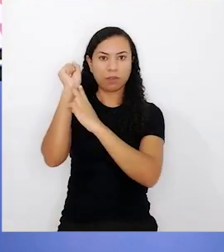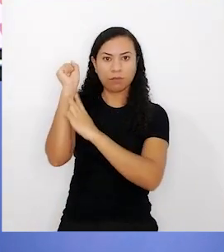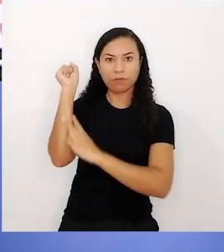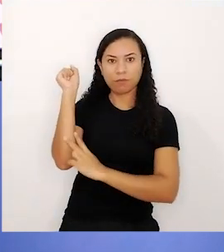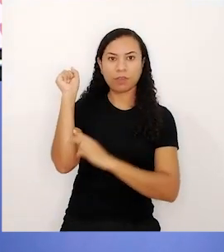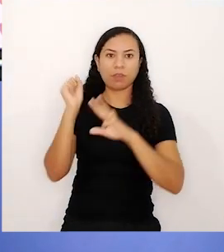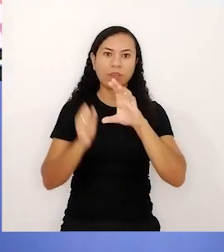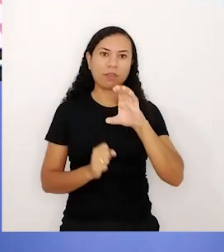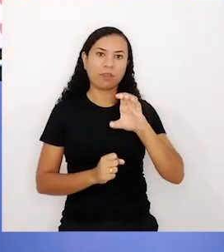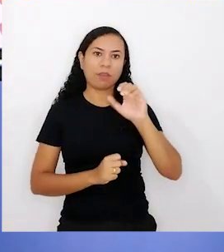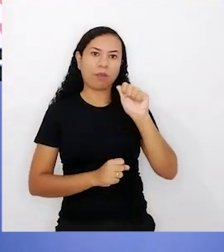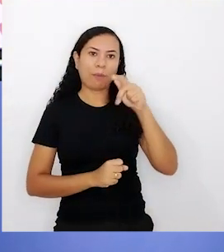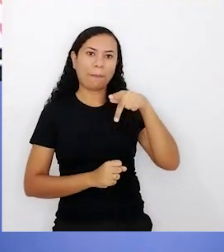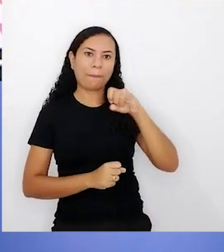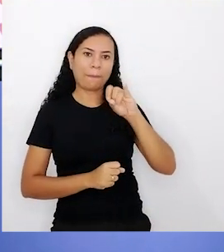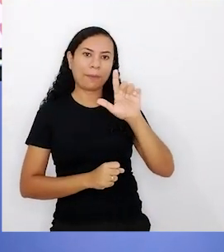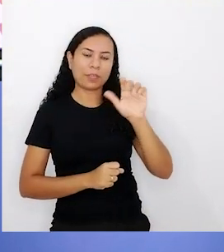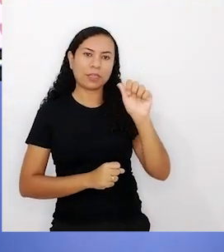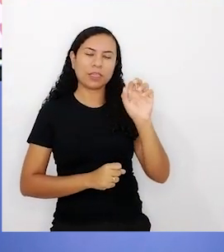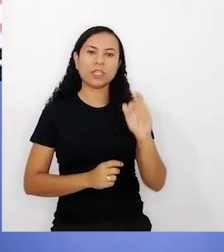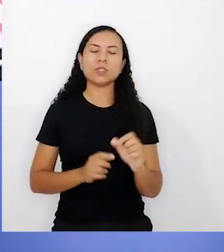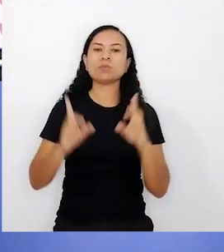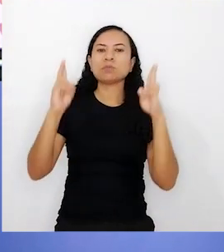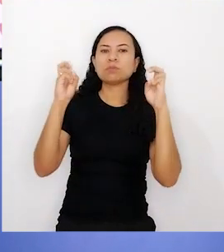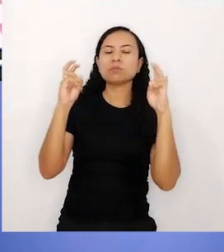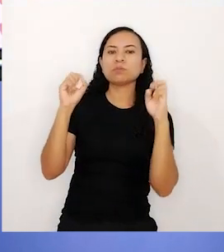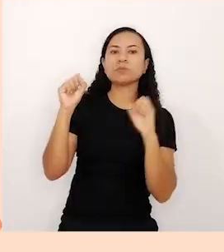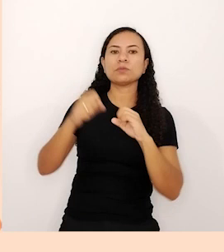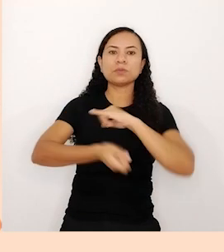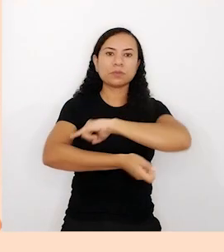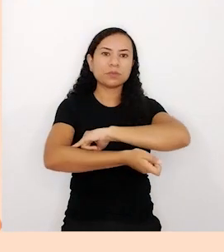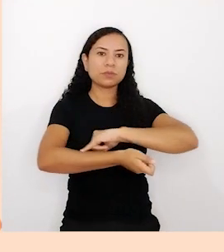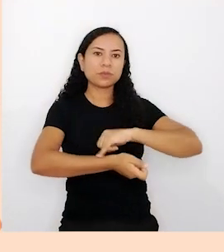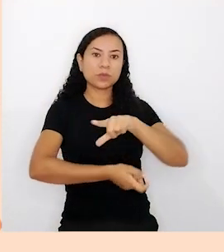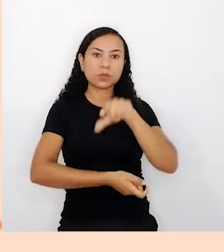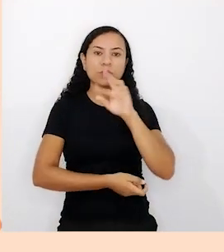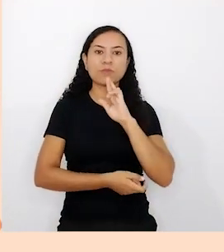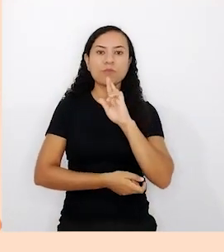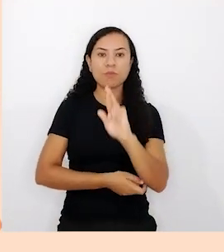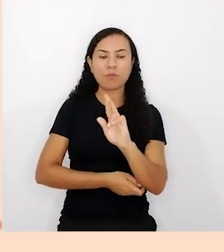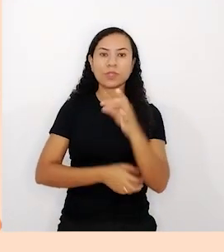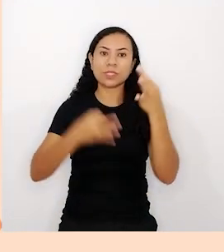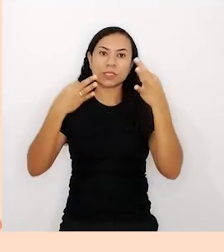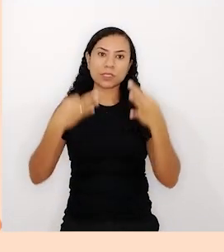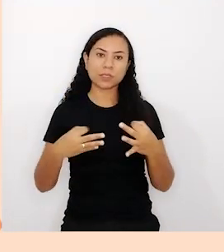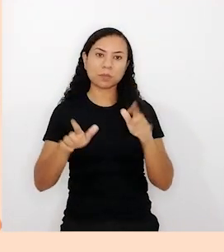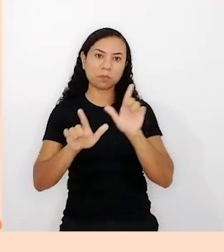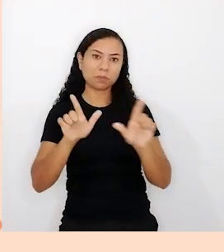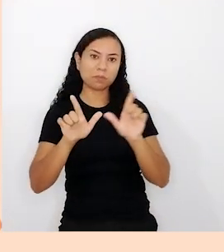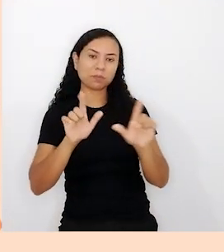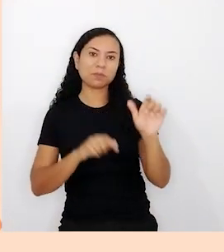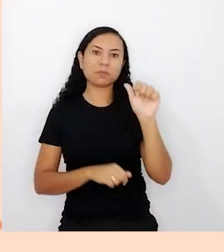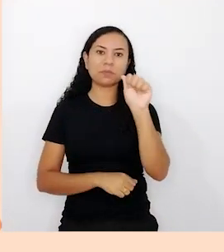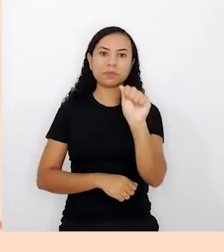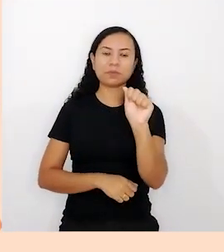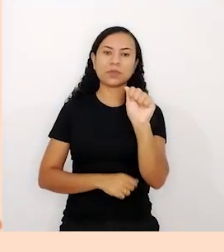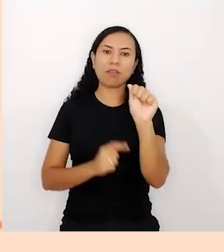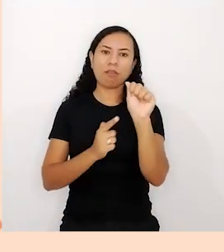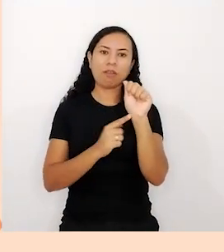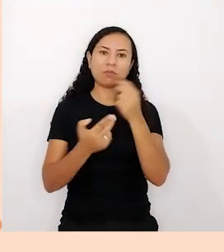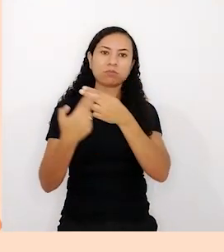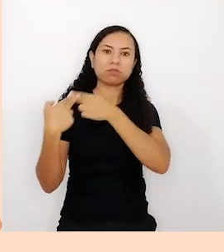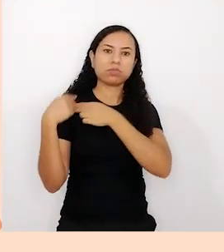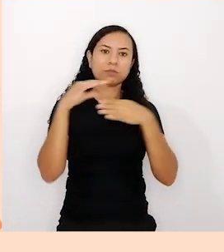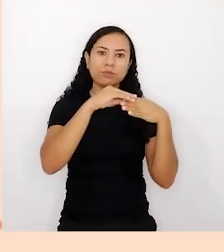Sobre as artérias, marque a alternativa correta. Letra A. Atuam transportando